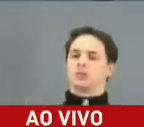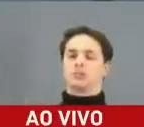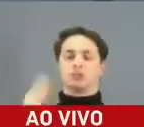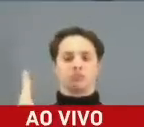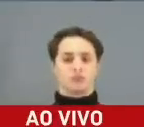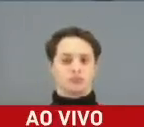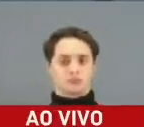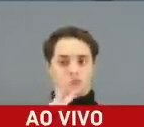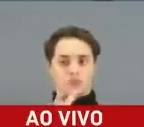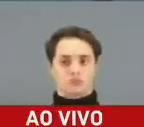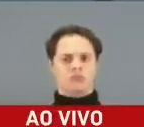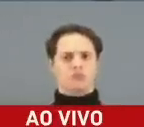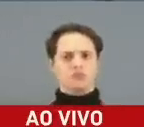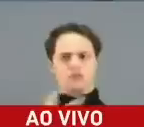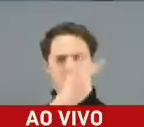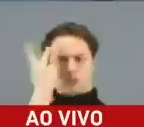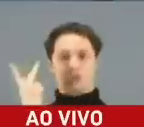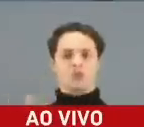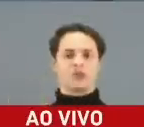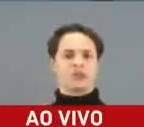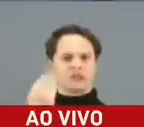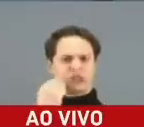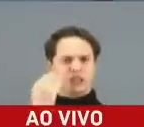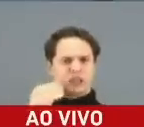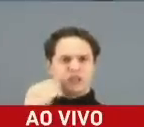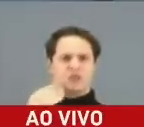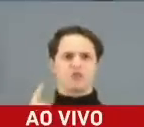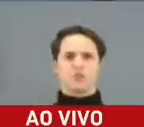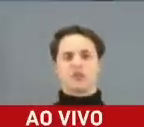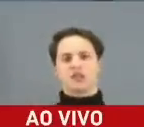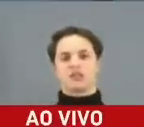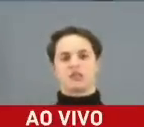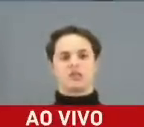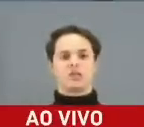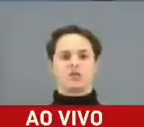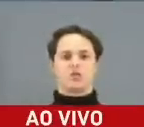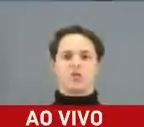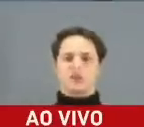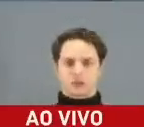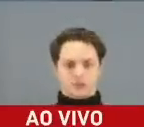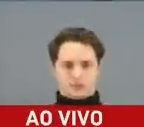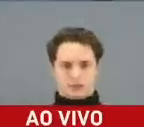parlamentares, ou sofrendo está uma tentativa de sequestro por parte do governo,